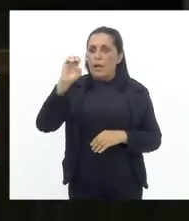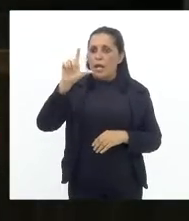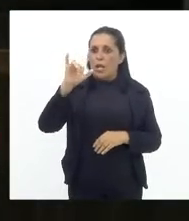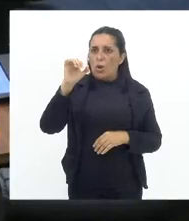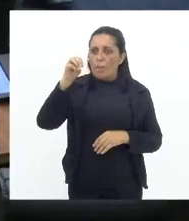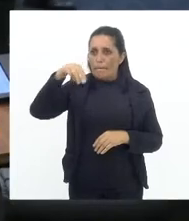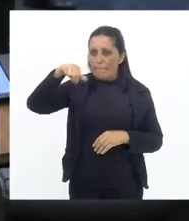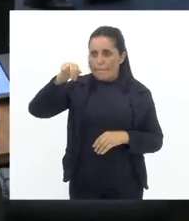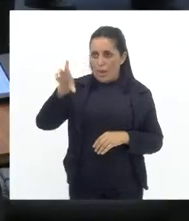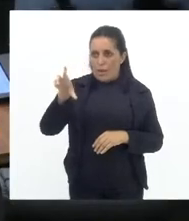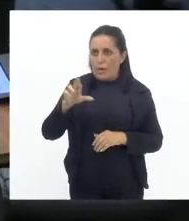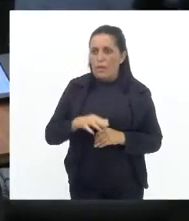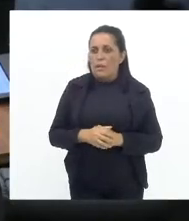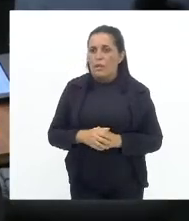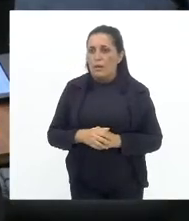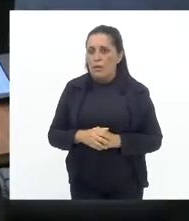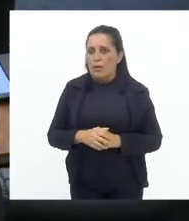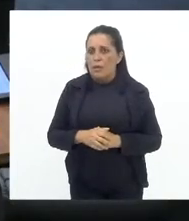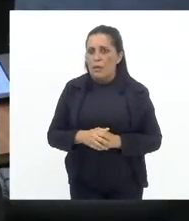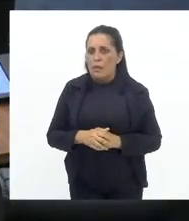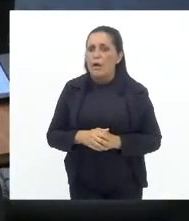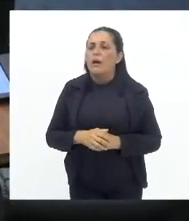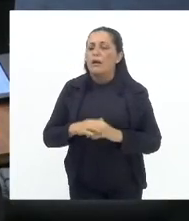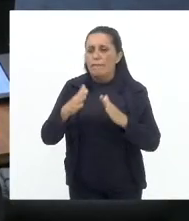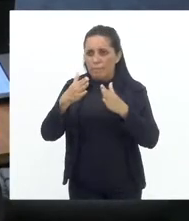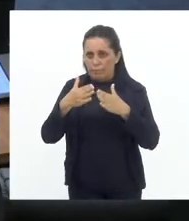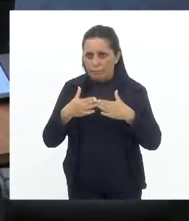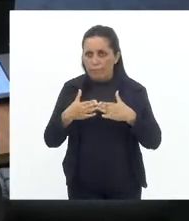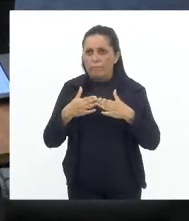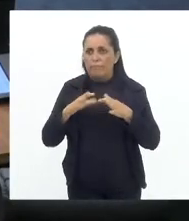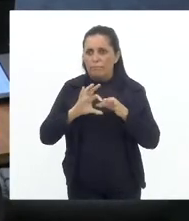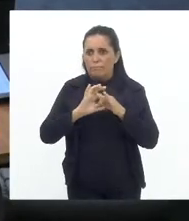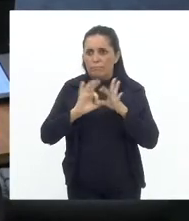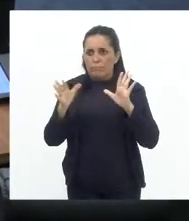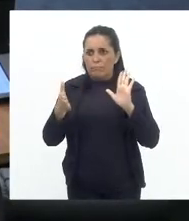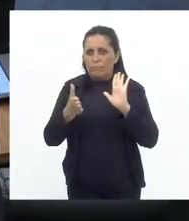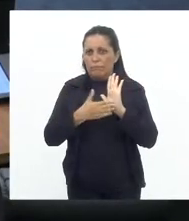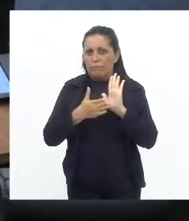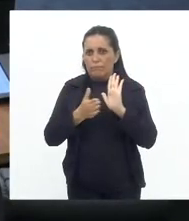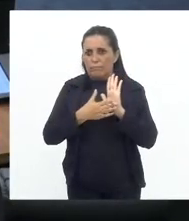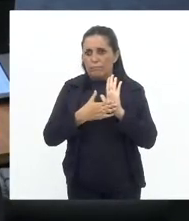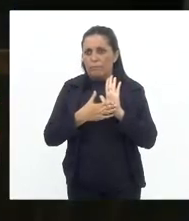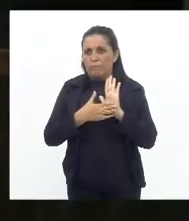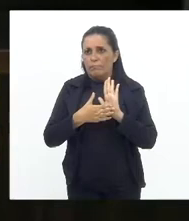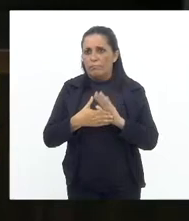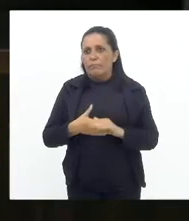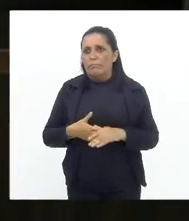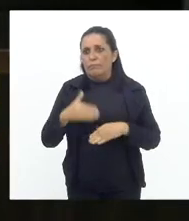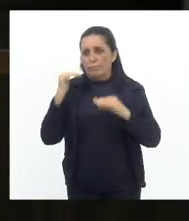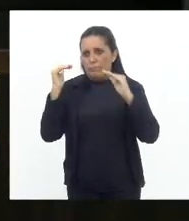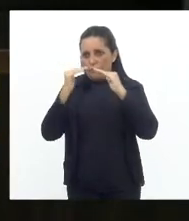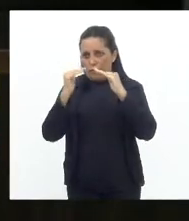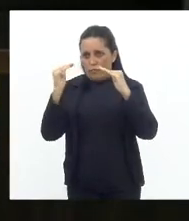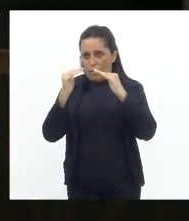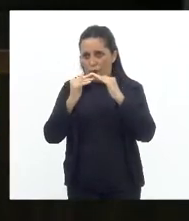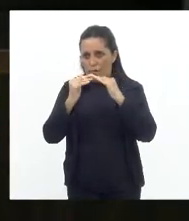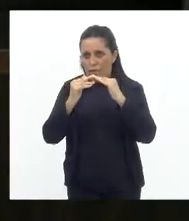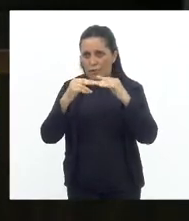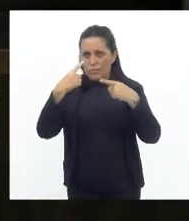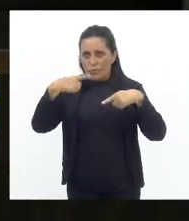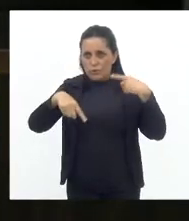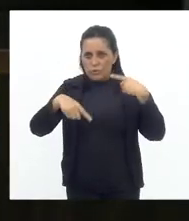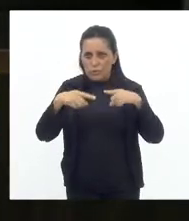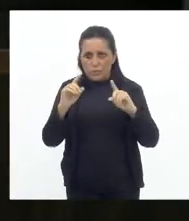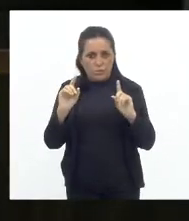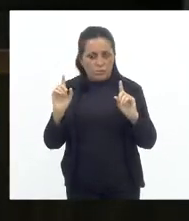Coelho e o parecer favorável Presidente pareceres emitidos em discussão na vida que era